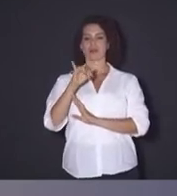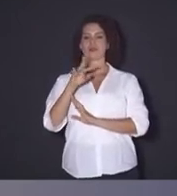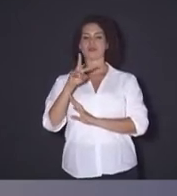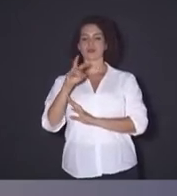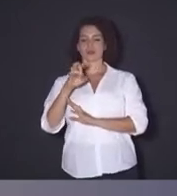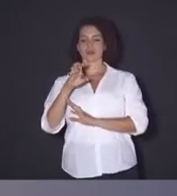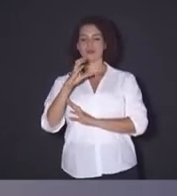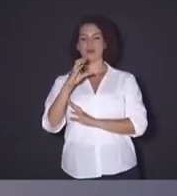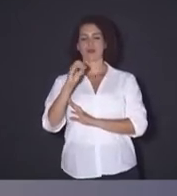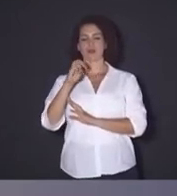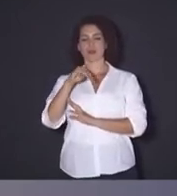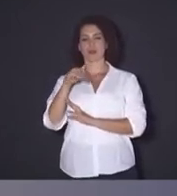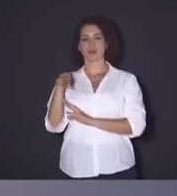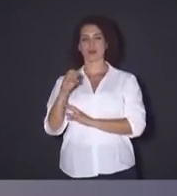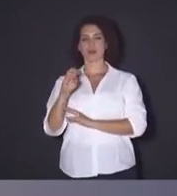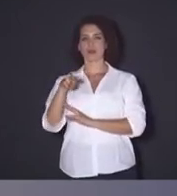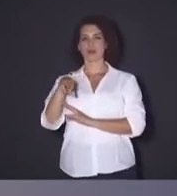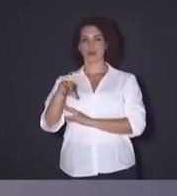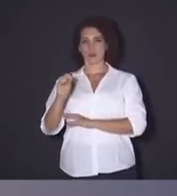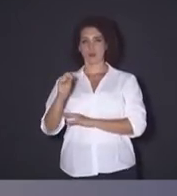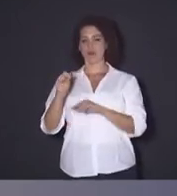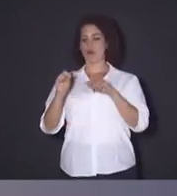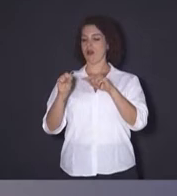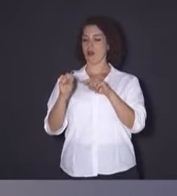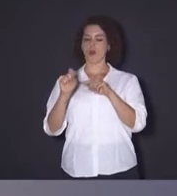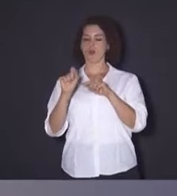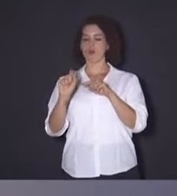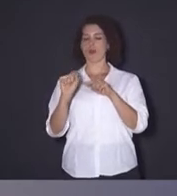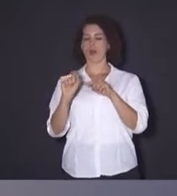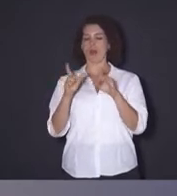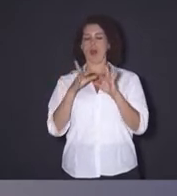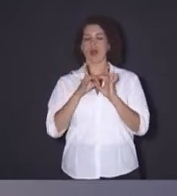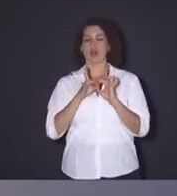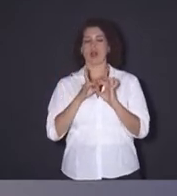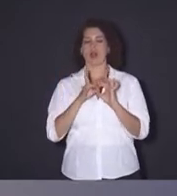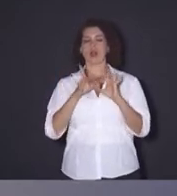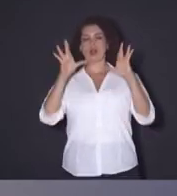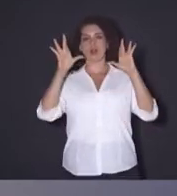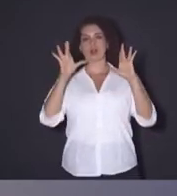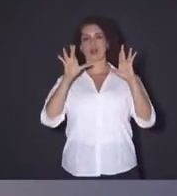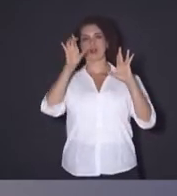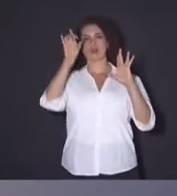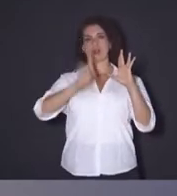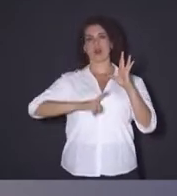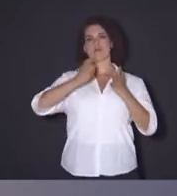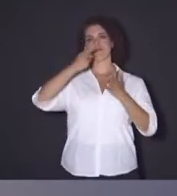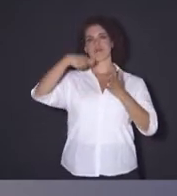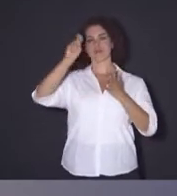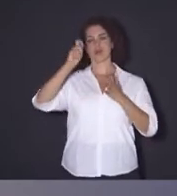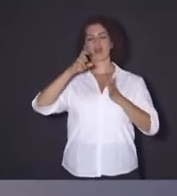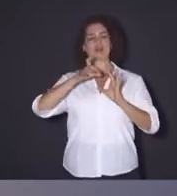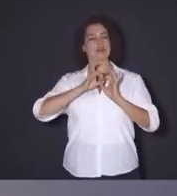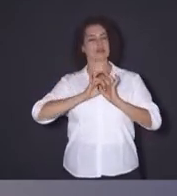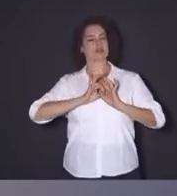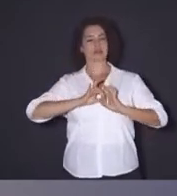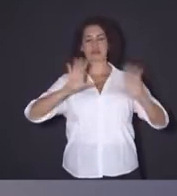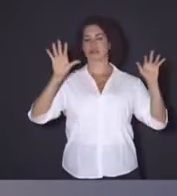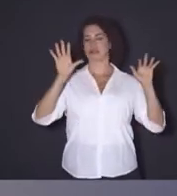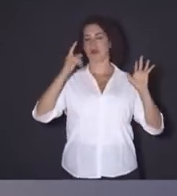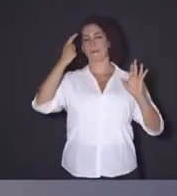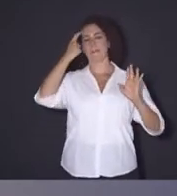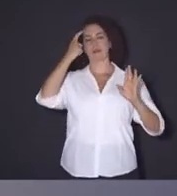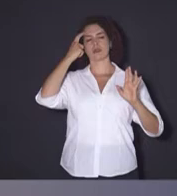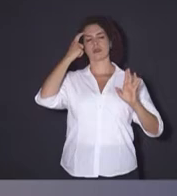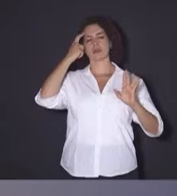licença, uma forma de se flexibilizar os direitos autorais, uma forma de pensar a produção da cultura e do conhecimento na